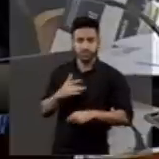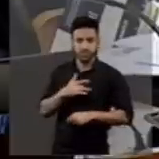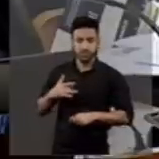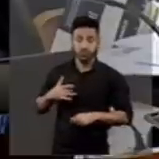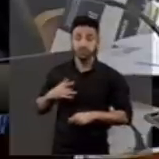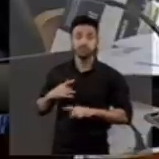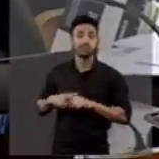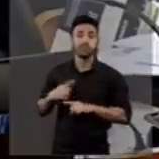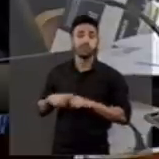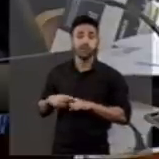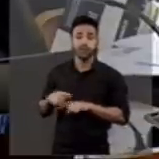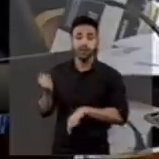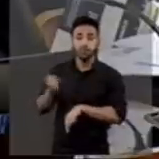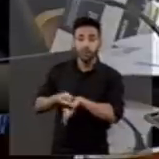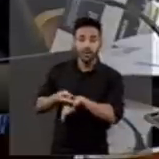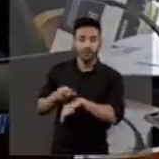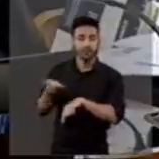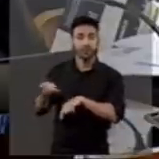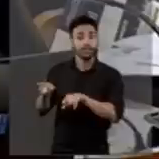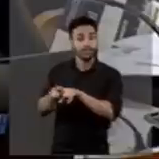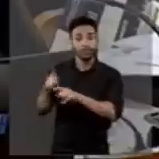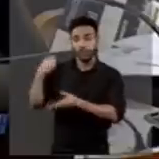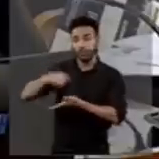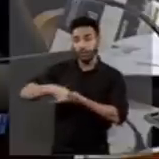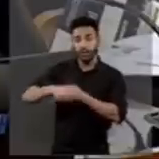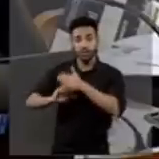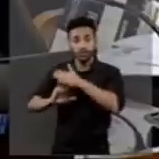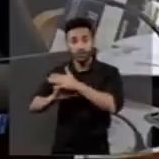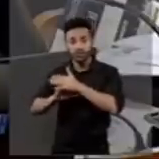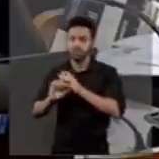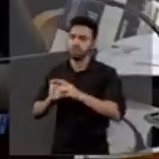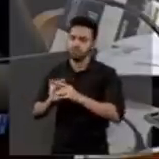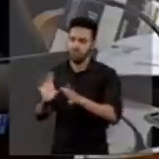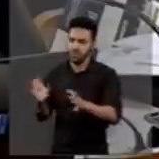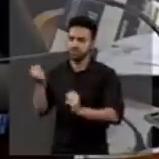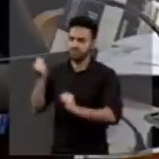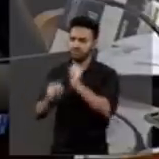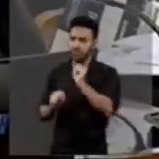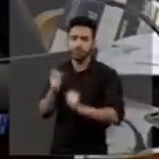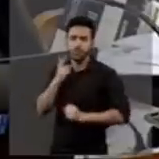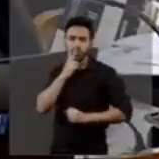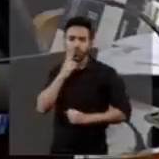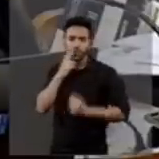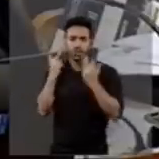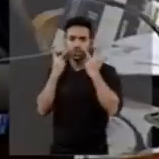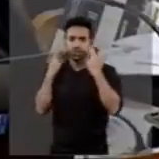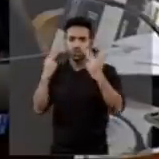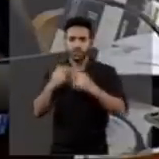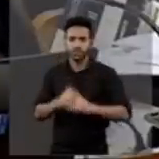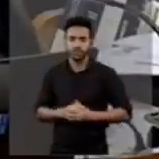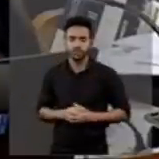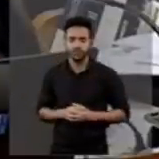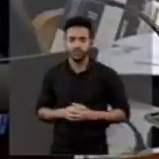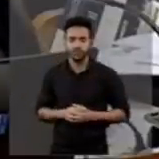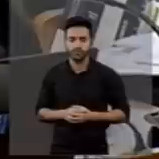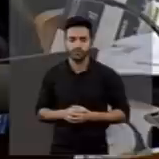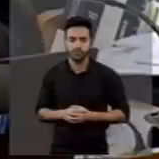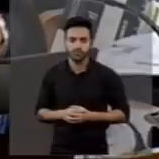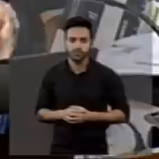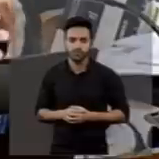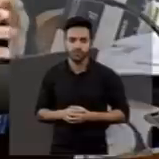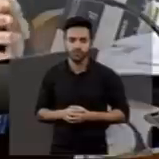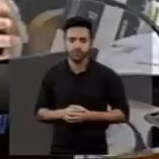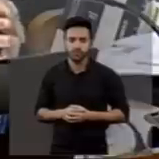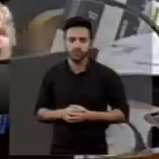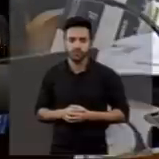empregos que gera, mas pelos tributos que possibilita o Estado arrecadar, e um mercado que,